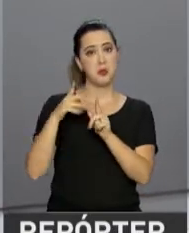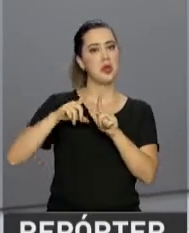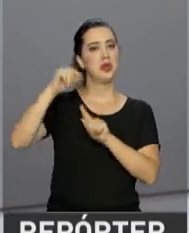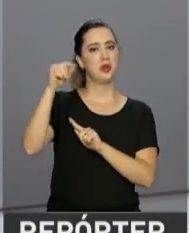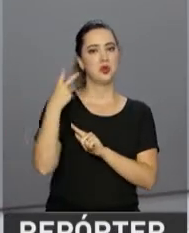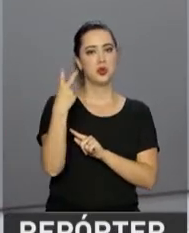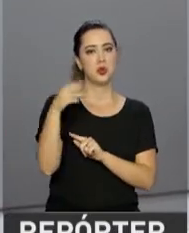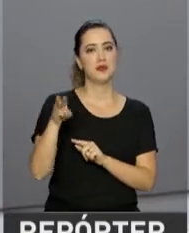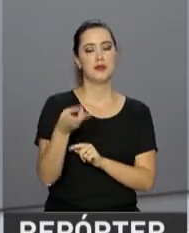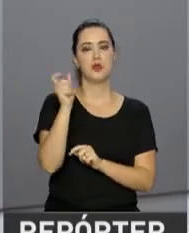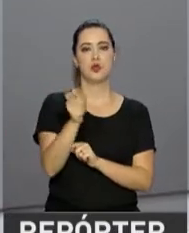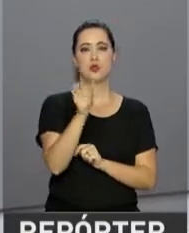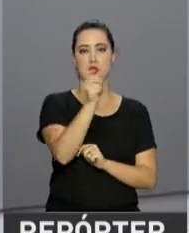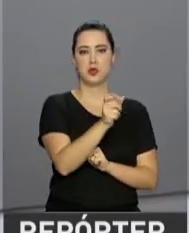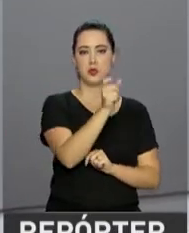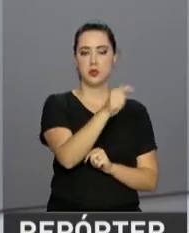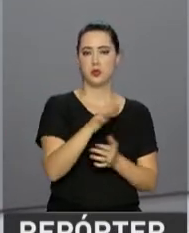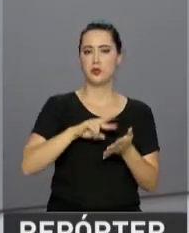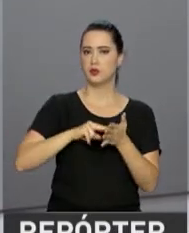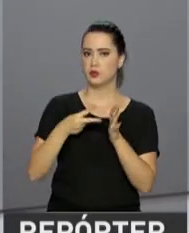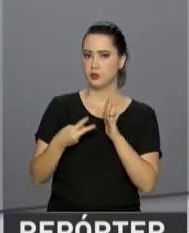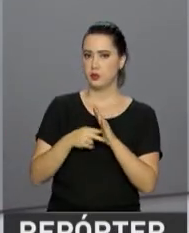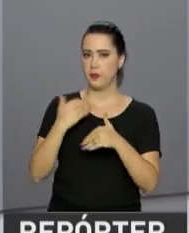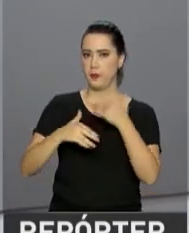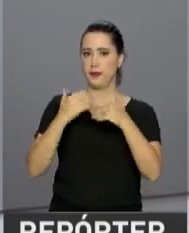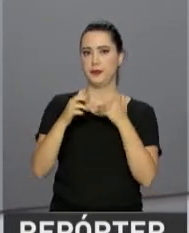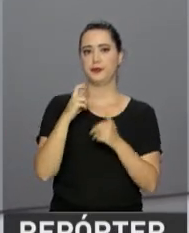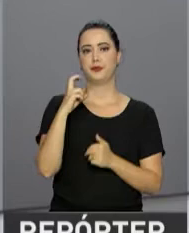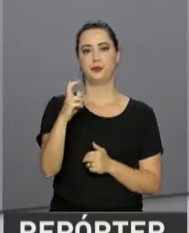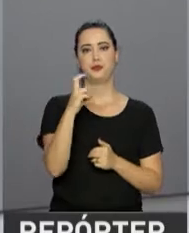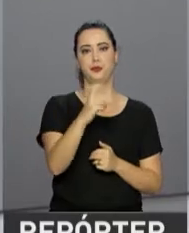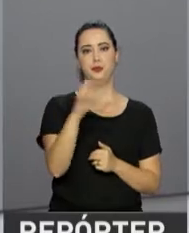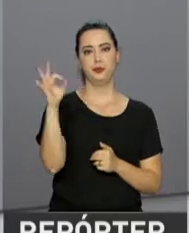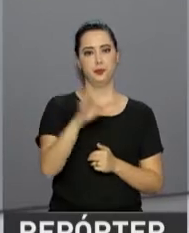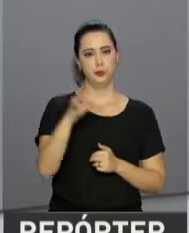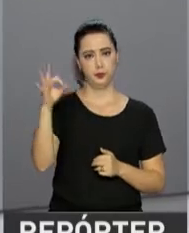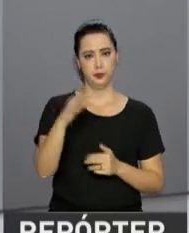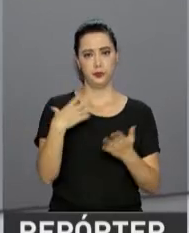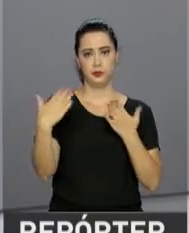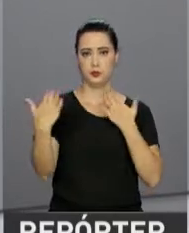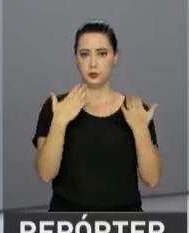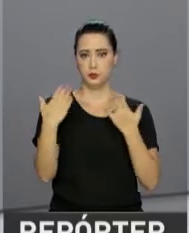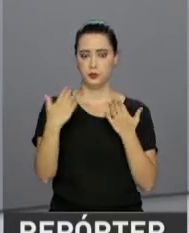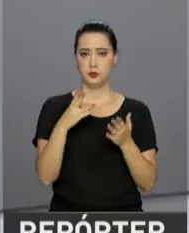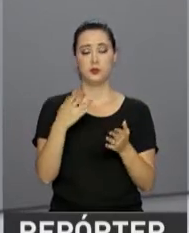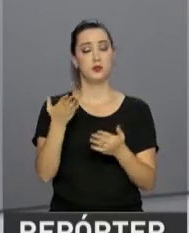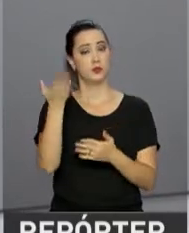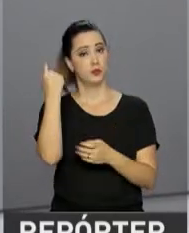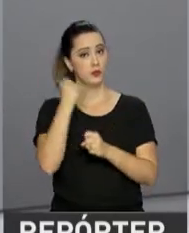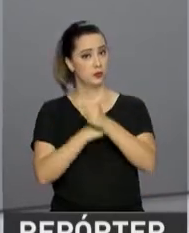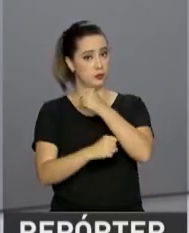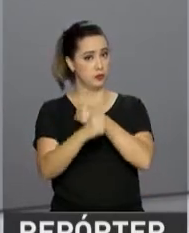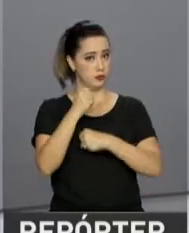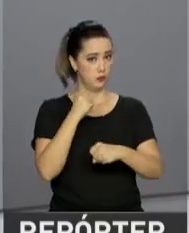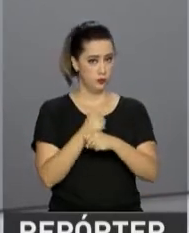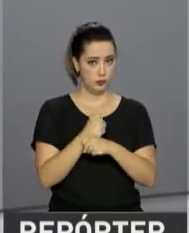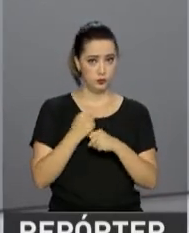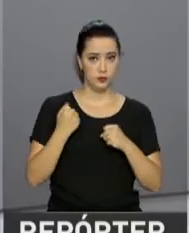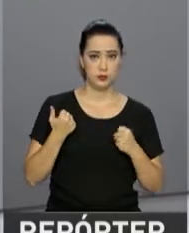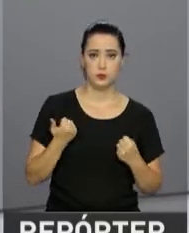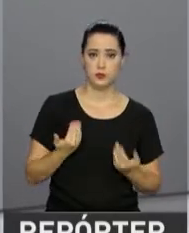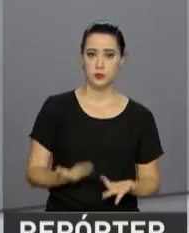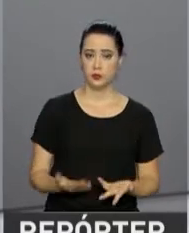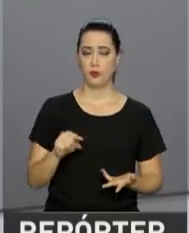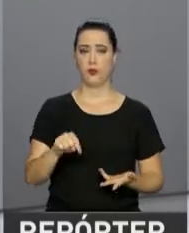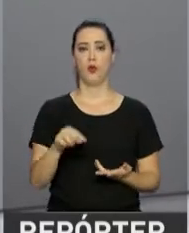investidores cadastrados o que representa um crescimento de mais de 55% em relação ao mesmo período de